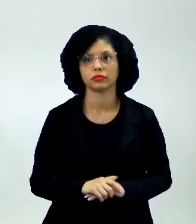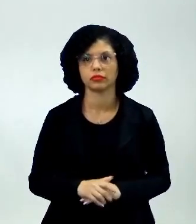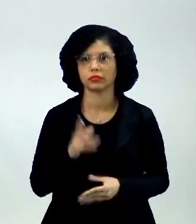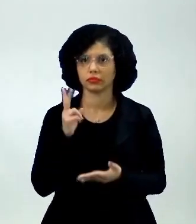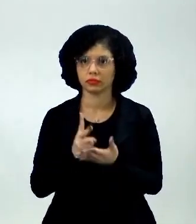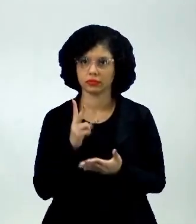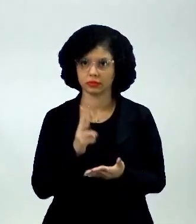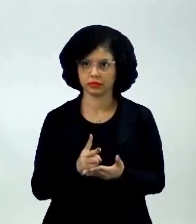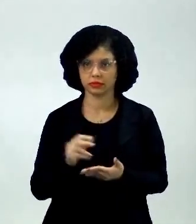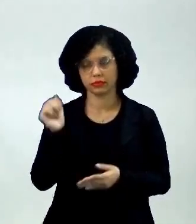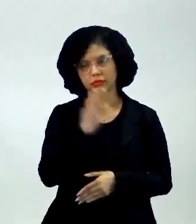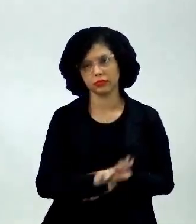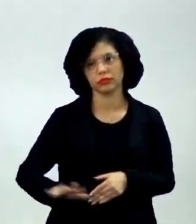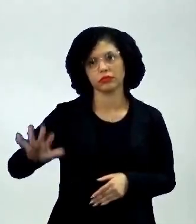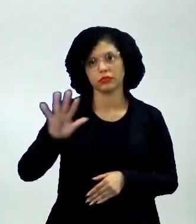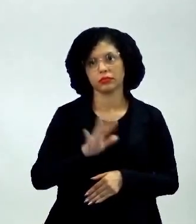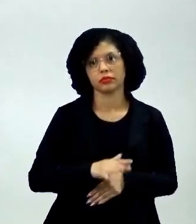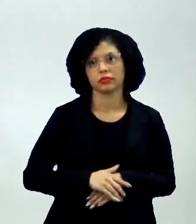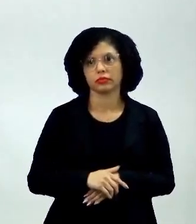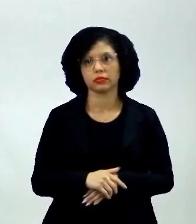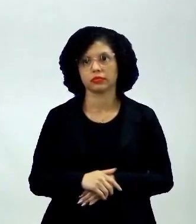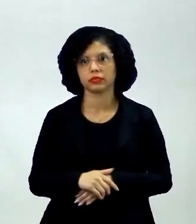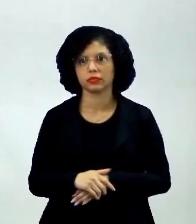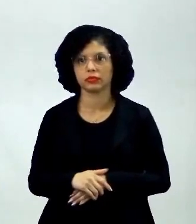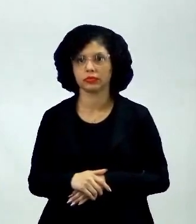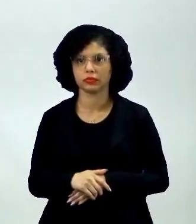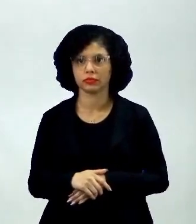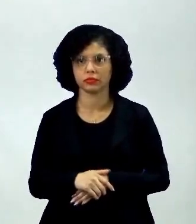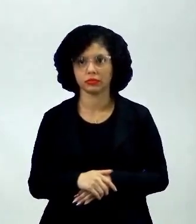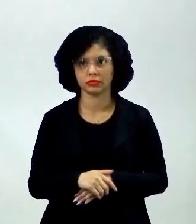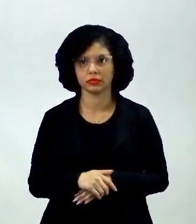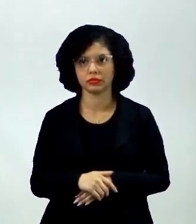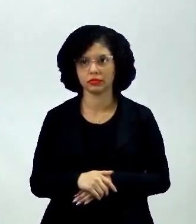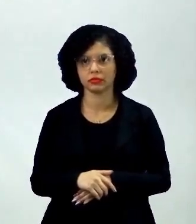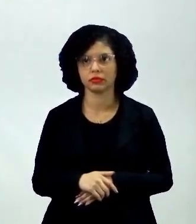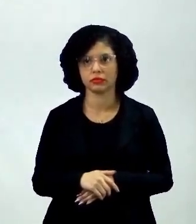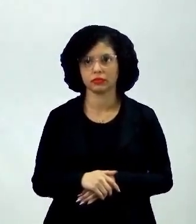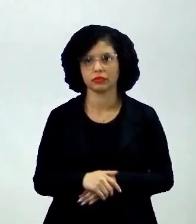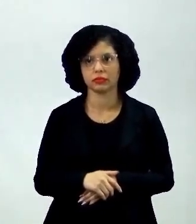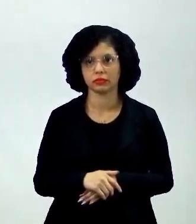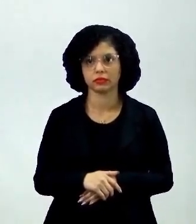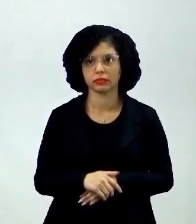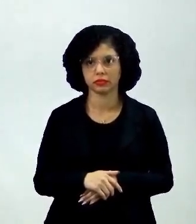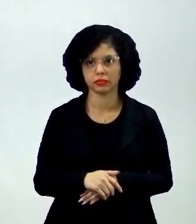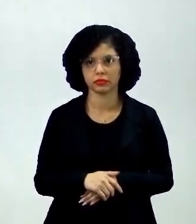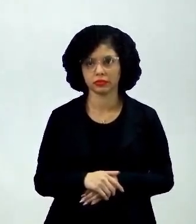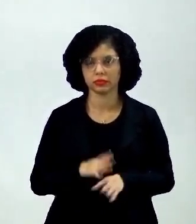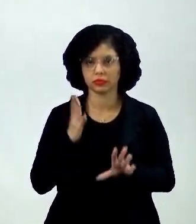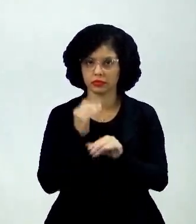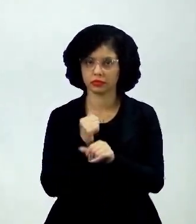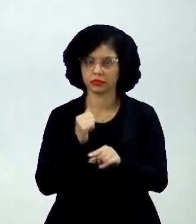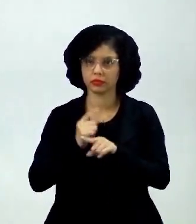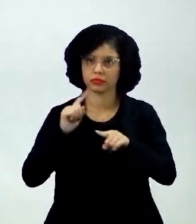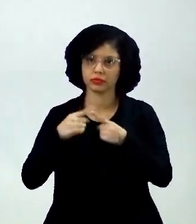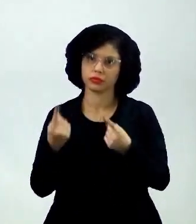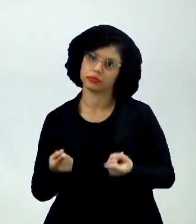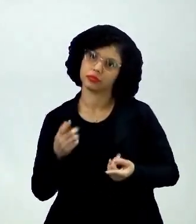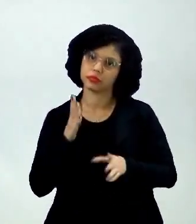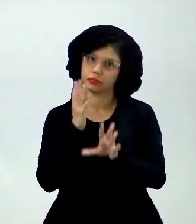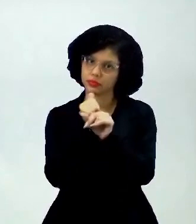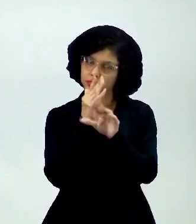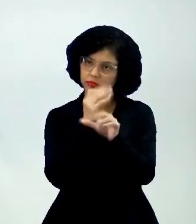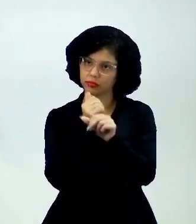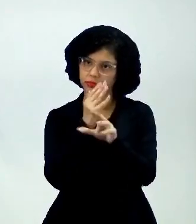a mesma área, a mesma metragem, mas em vez de ser